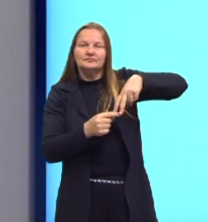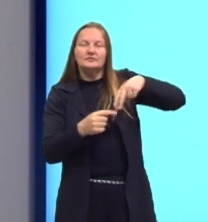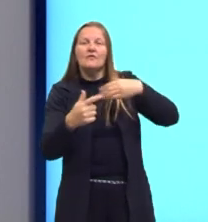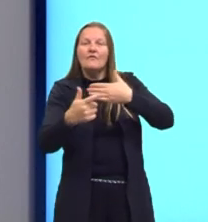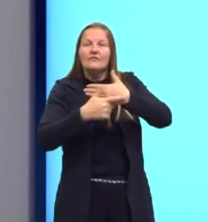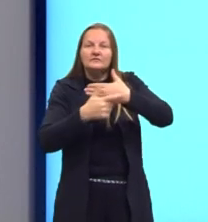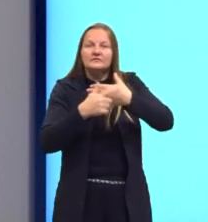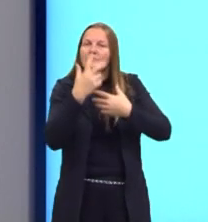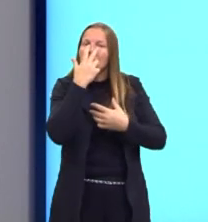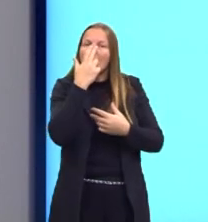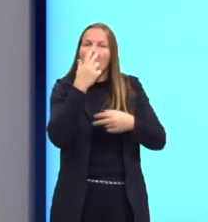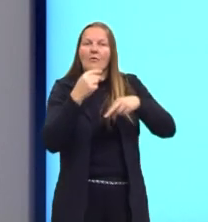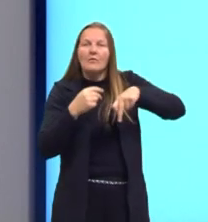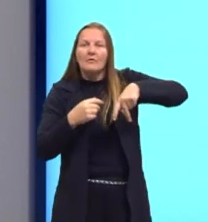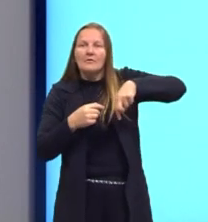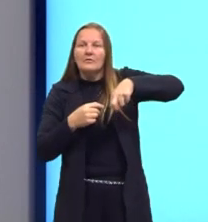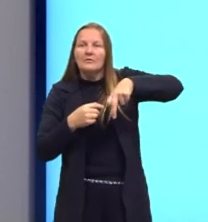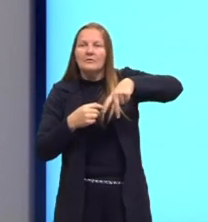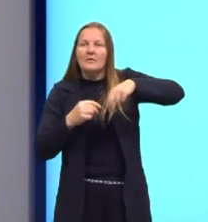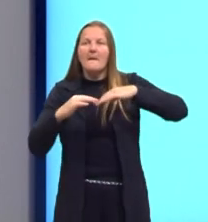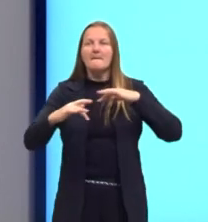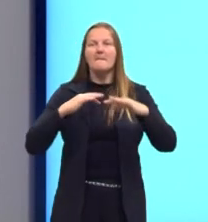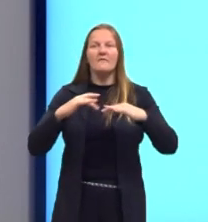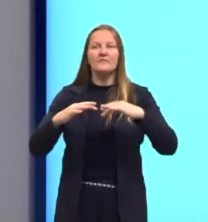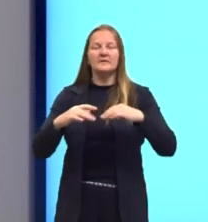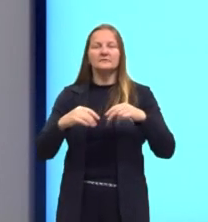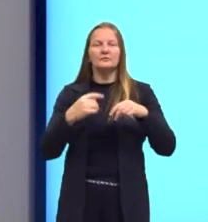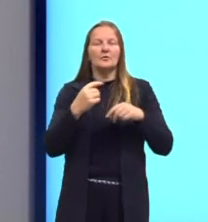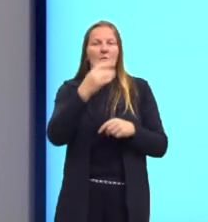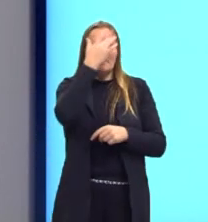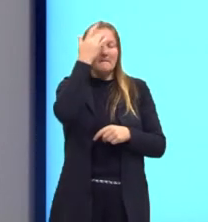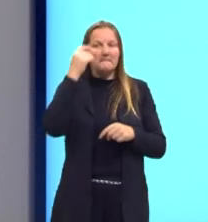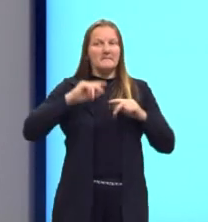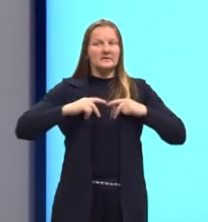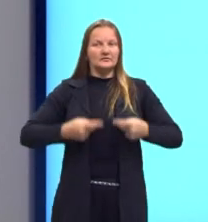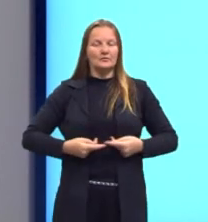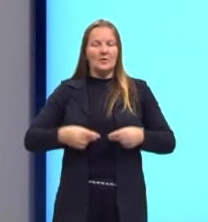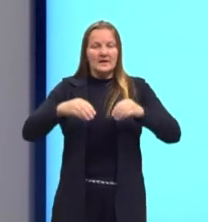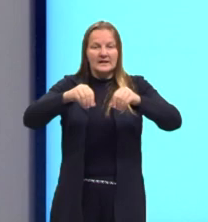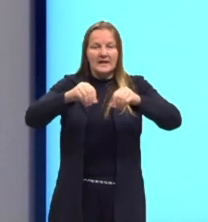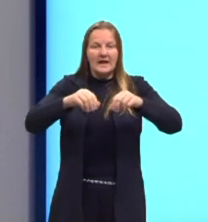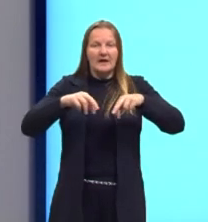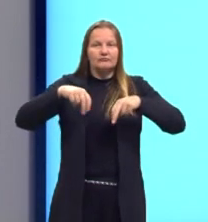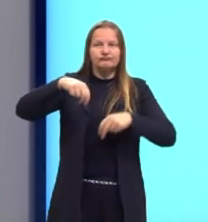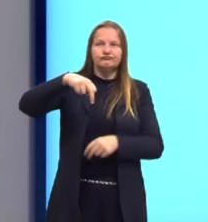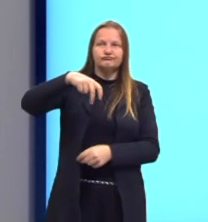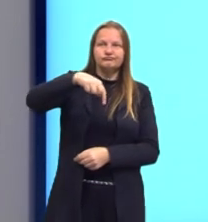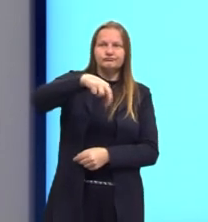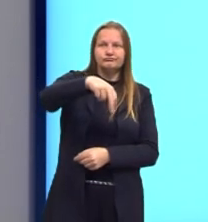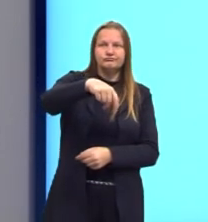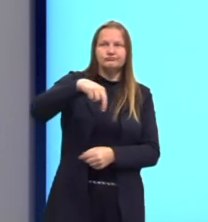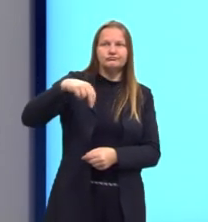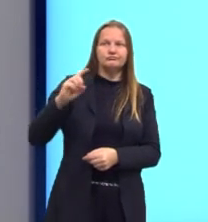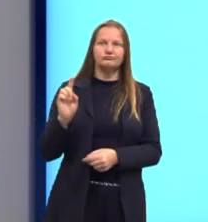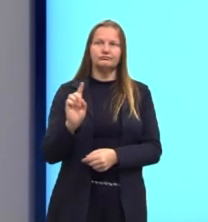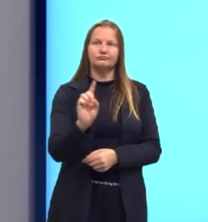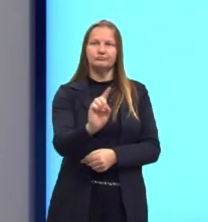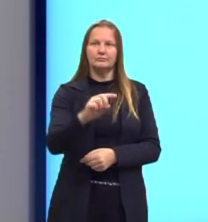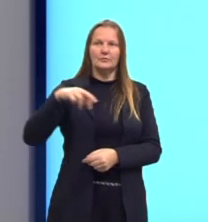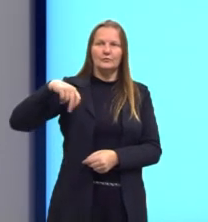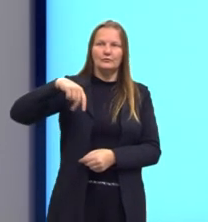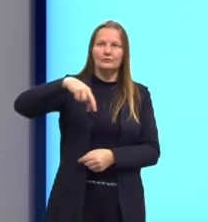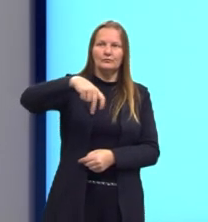função que a movimentação dos membros posteriores né então aqui nós vemos